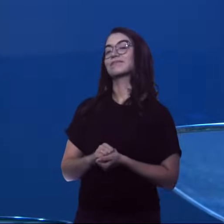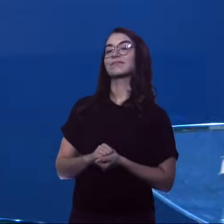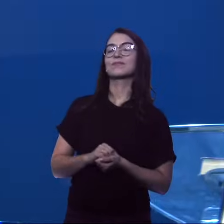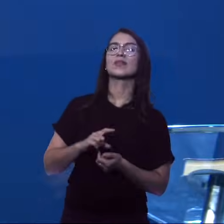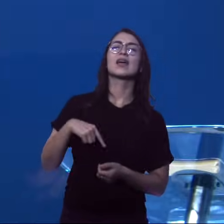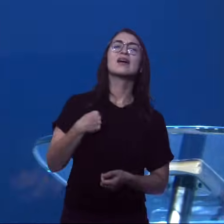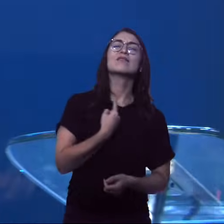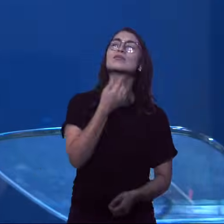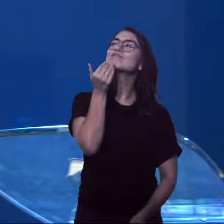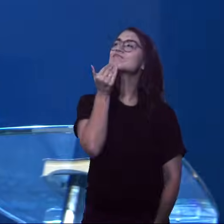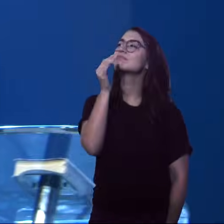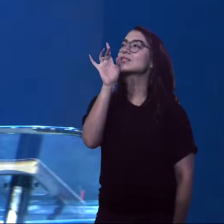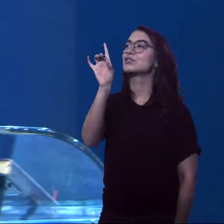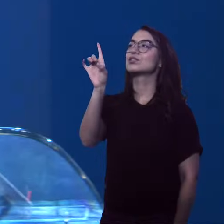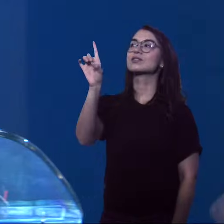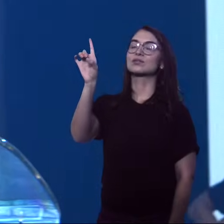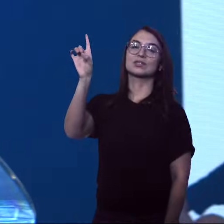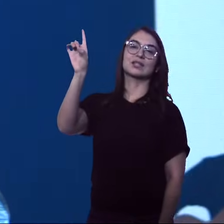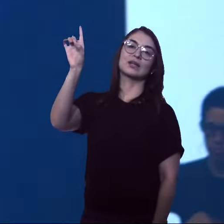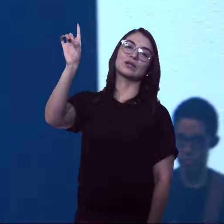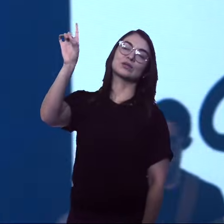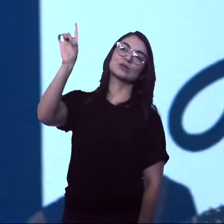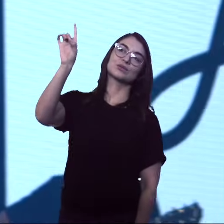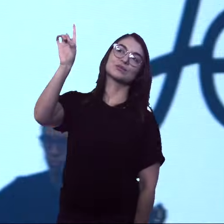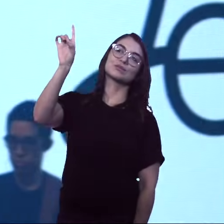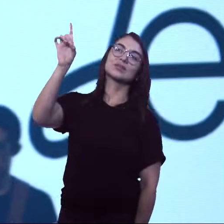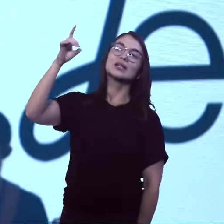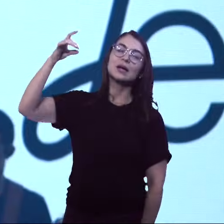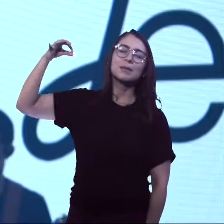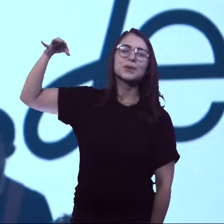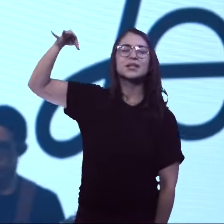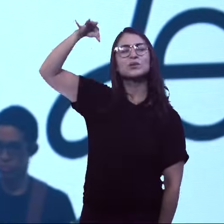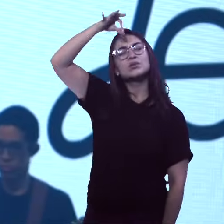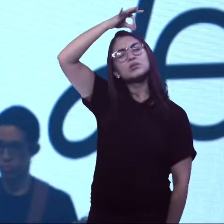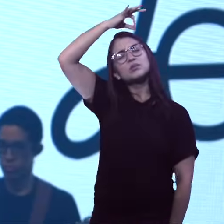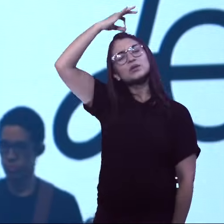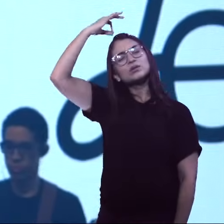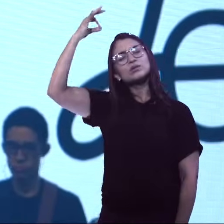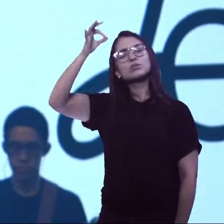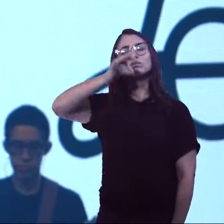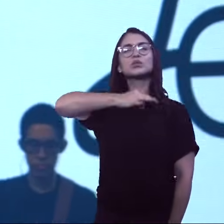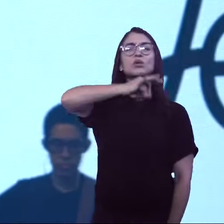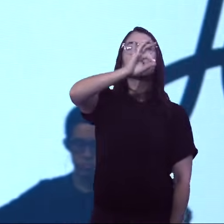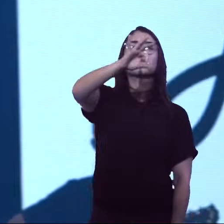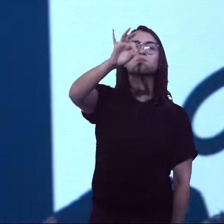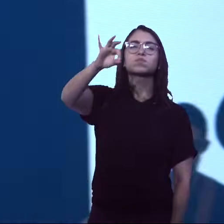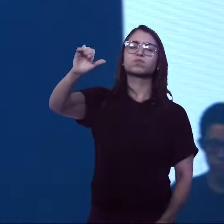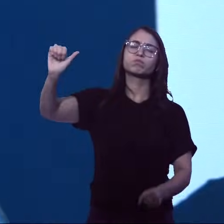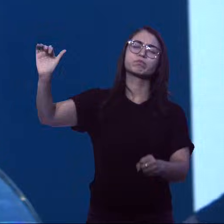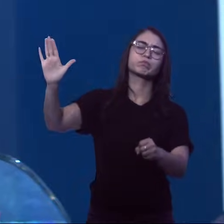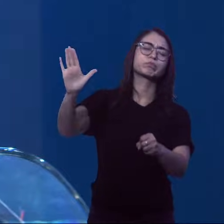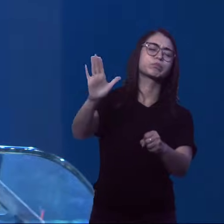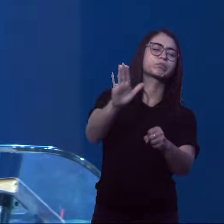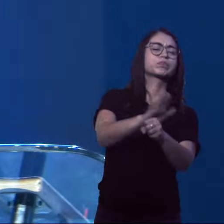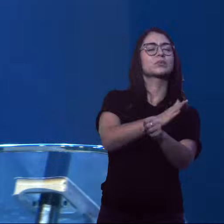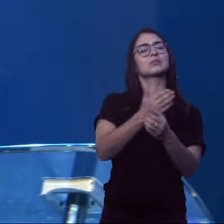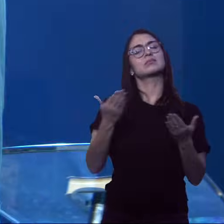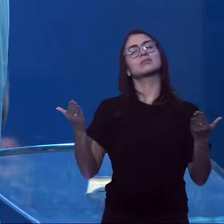Vamos pedir para que o Espírito nos encha. Feche os seus olhos.